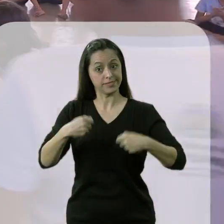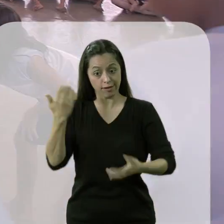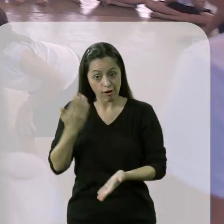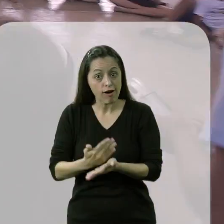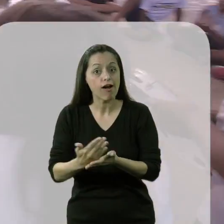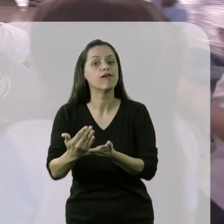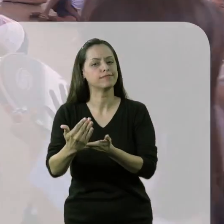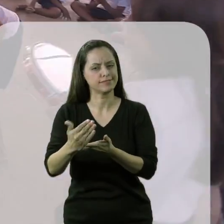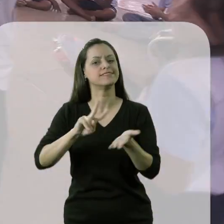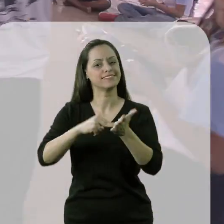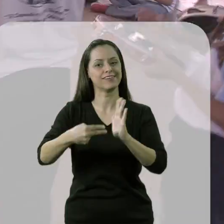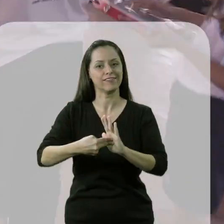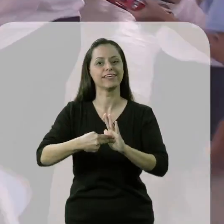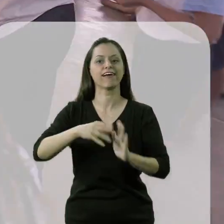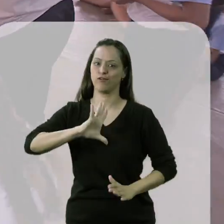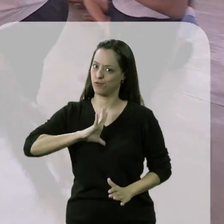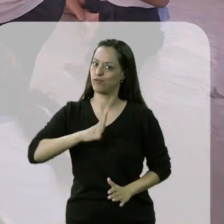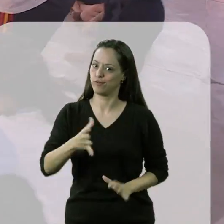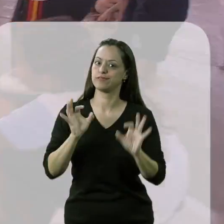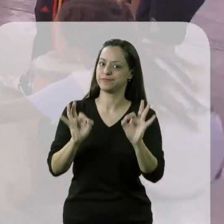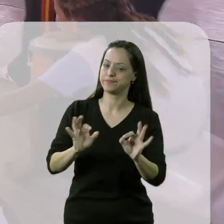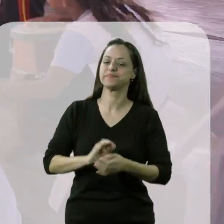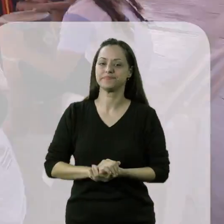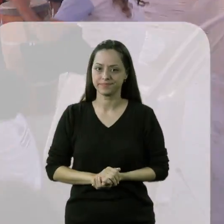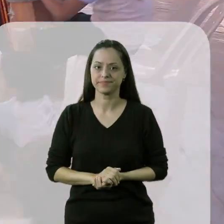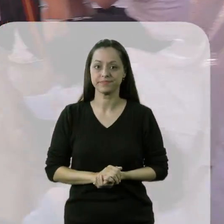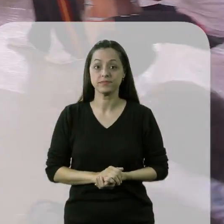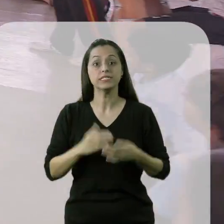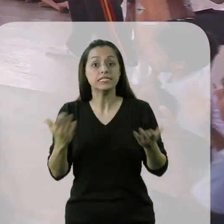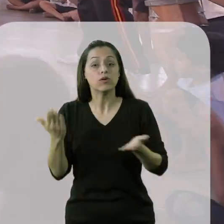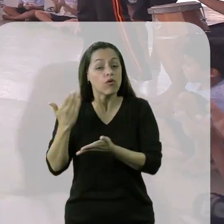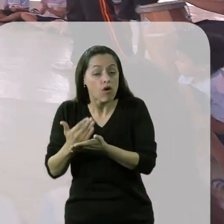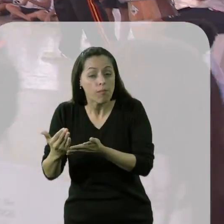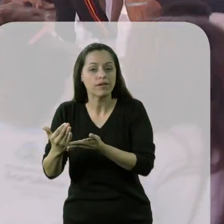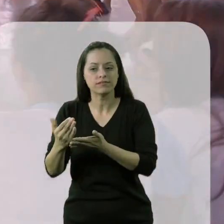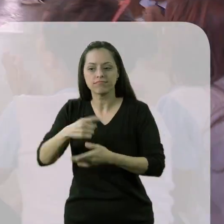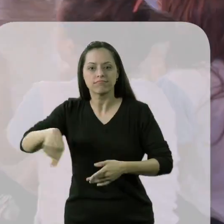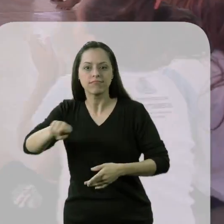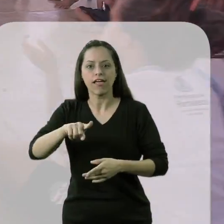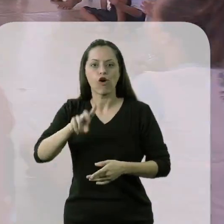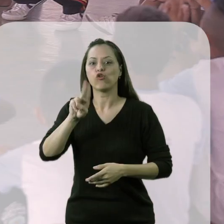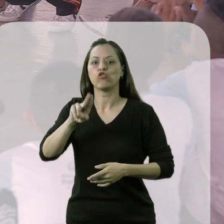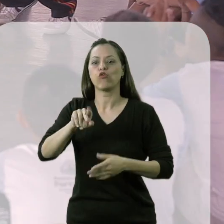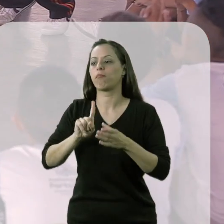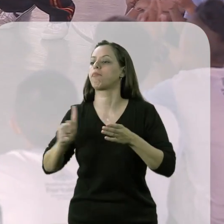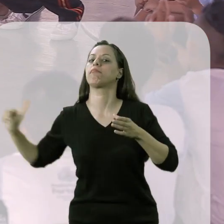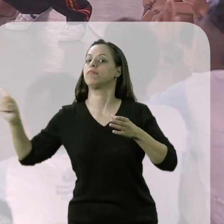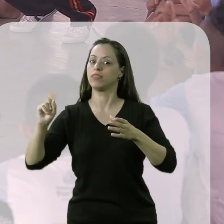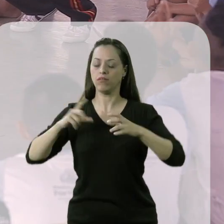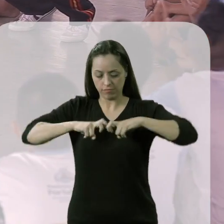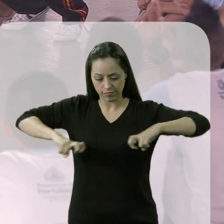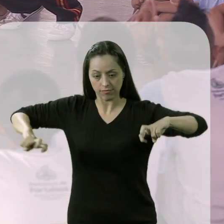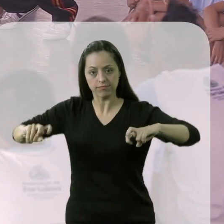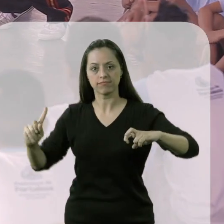de entrar na roda já é um avanço muito significativo. Então, no início eu já falei, ninguém fica fora da roda. Todo mundo